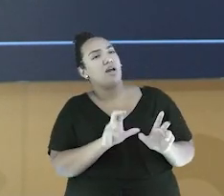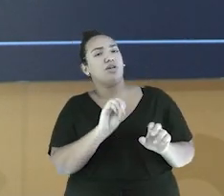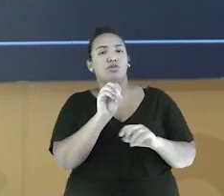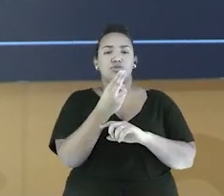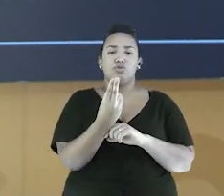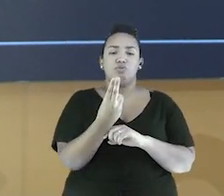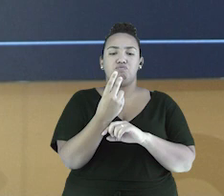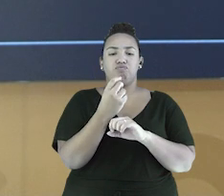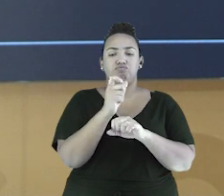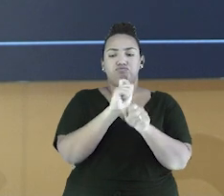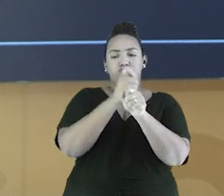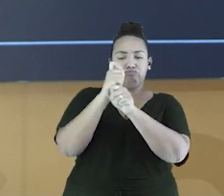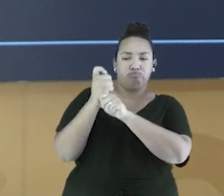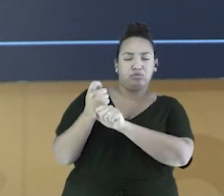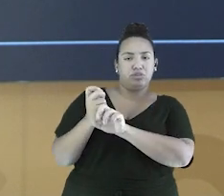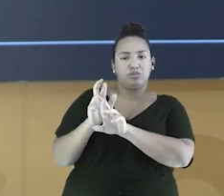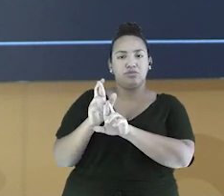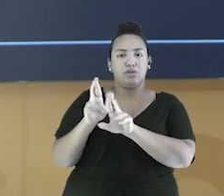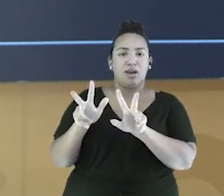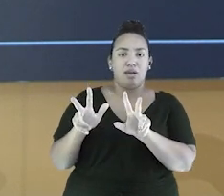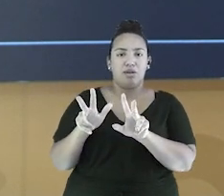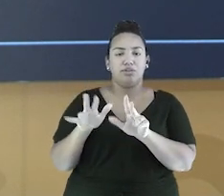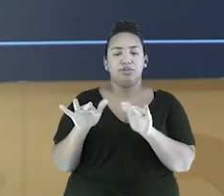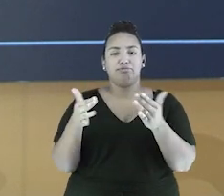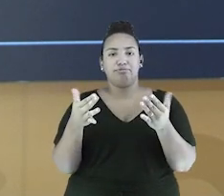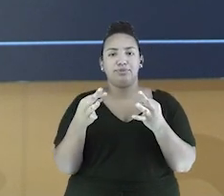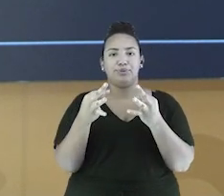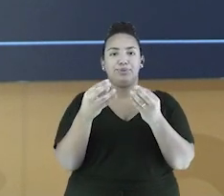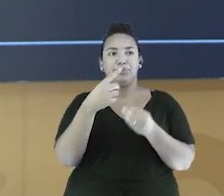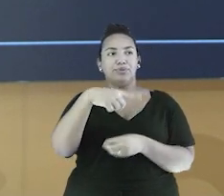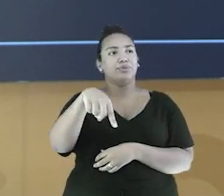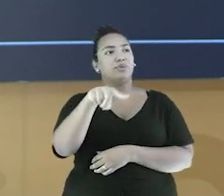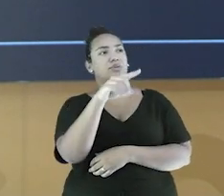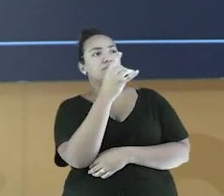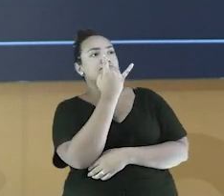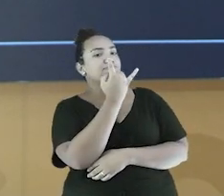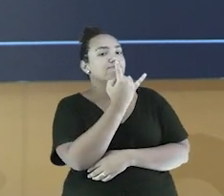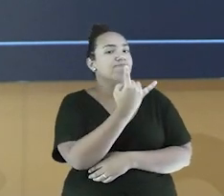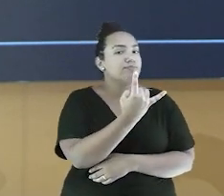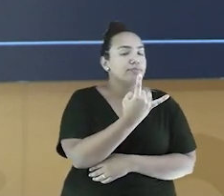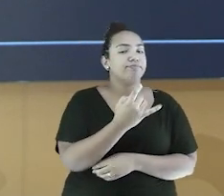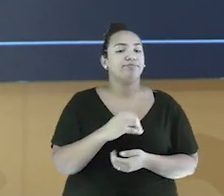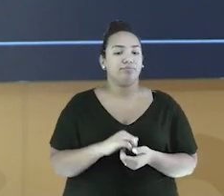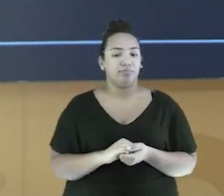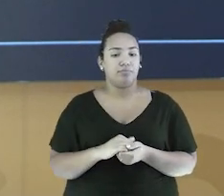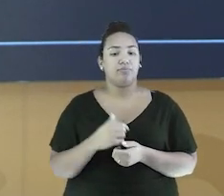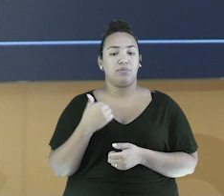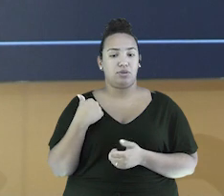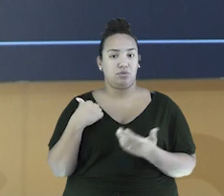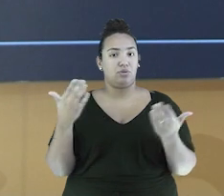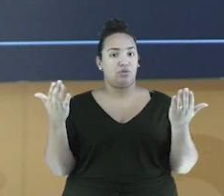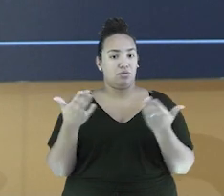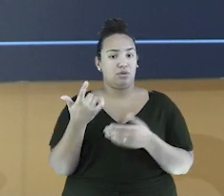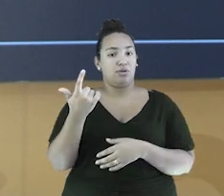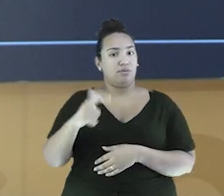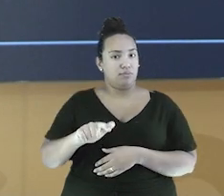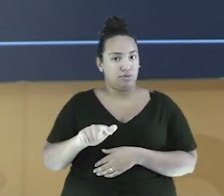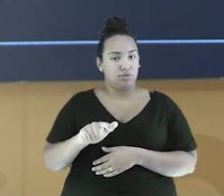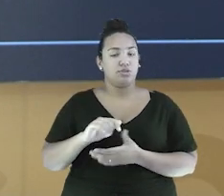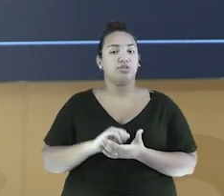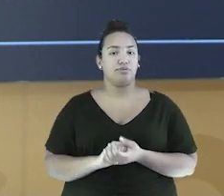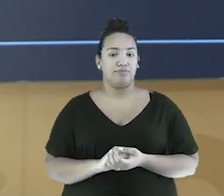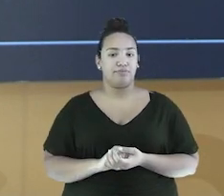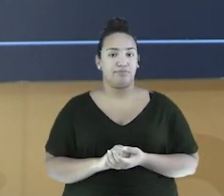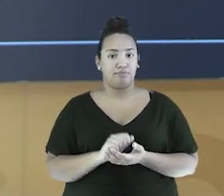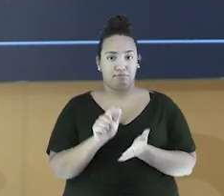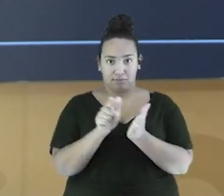jeito diferente. Tudo que chamar a atenção de vocês. Eu vou repetir porque agora já deu tempo de pegar o papel e a